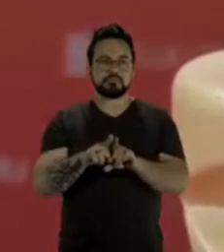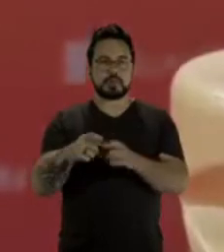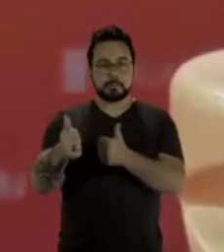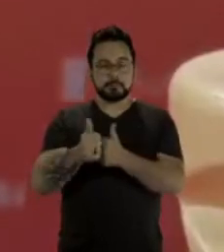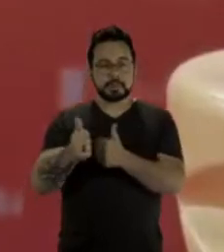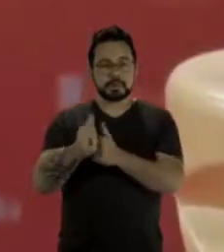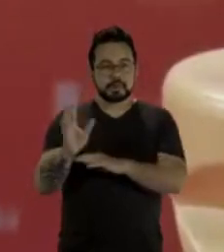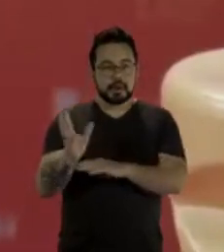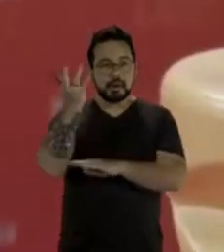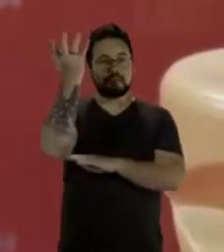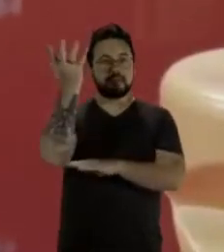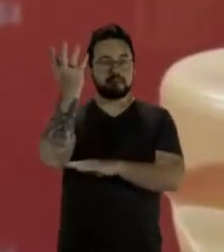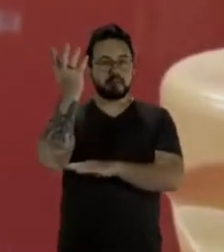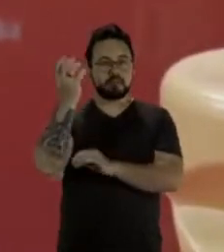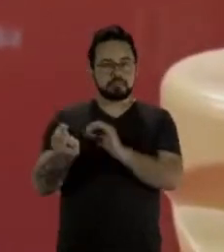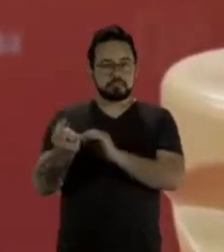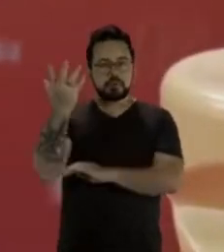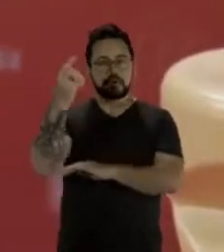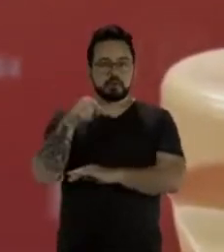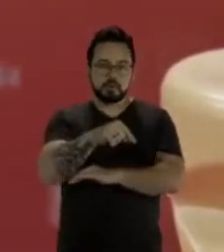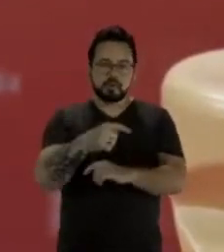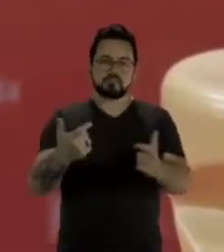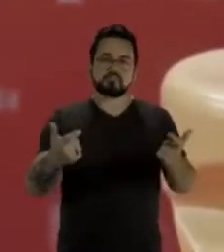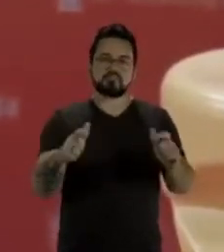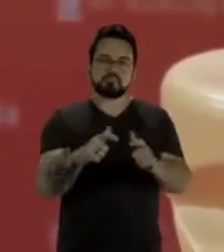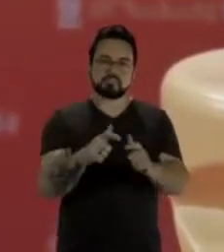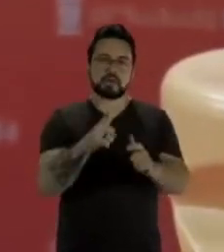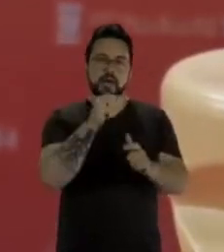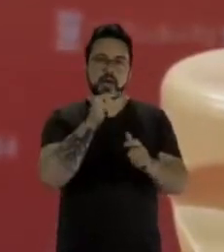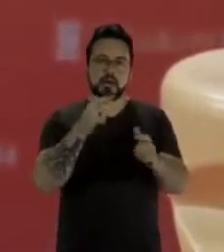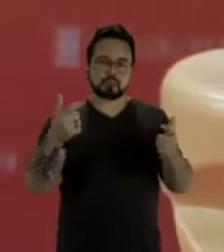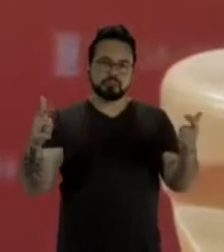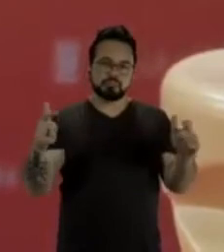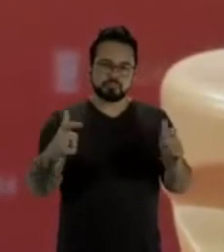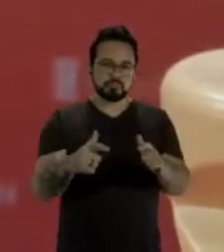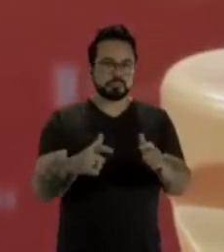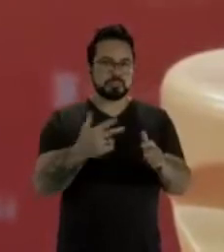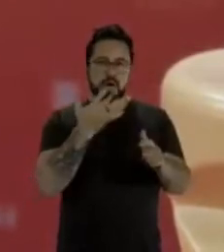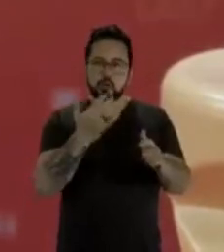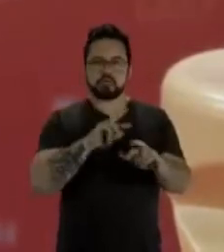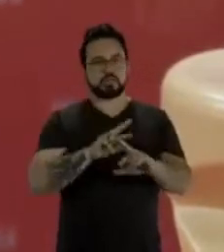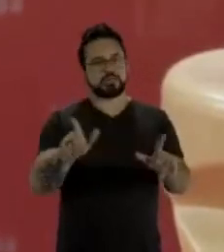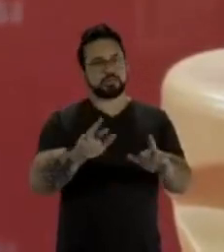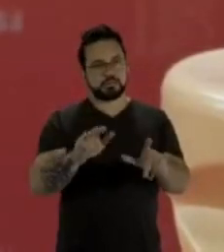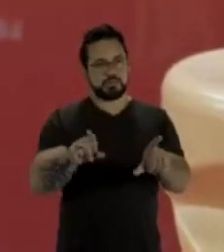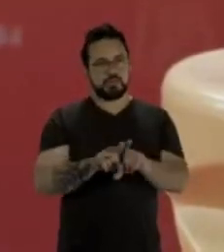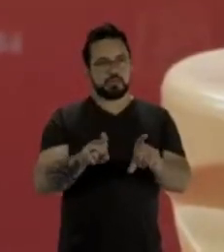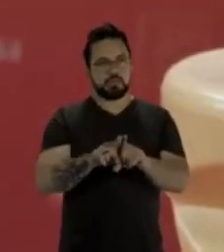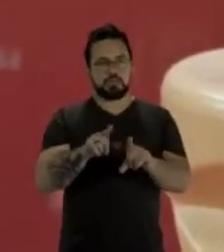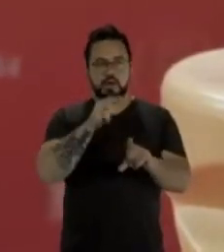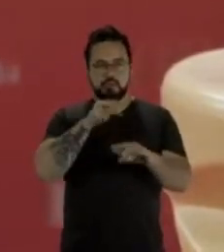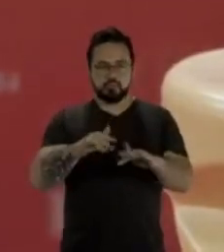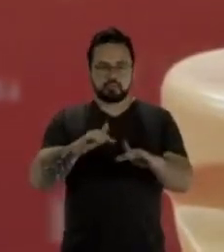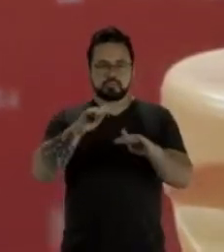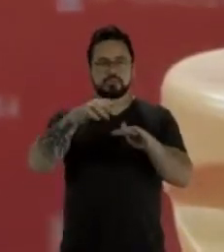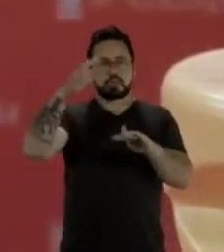margens da nascente. Então, assim, está sendo reduzido ao máximo. Você vê que a água já não é a mesma cor, que o nível do rio, assim,